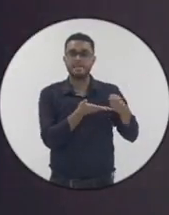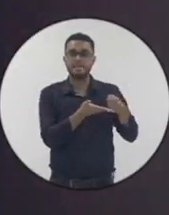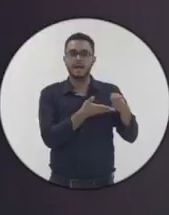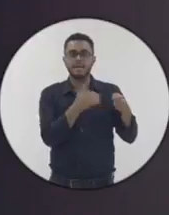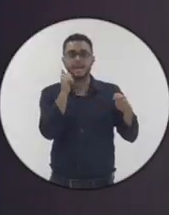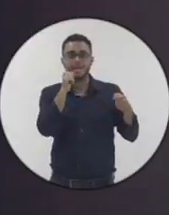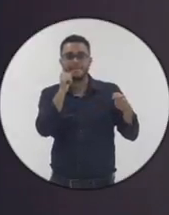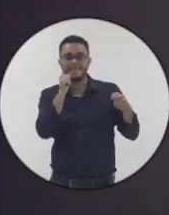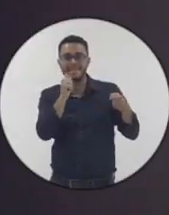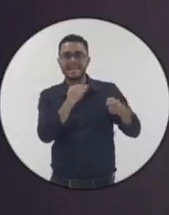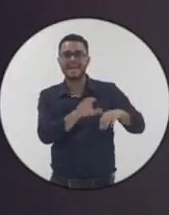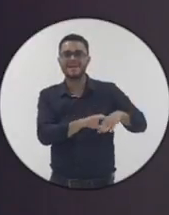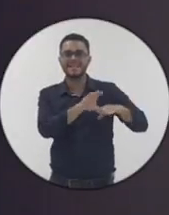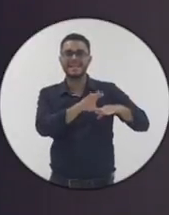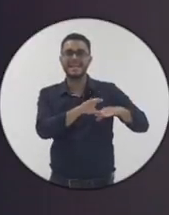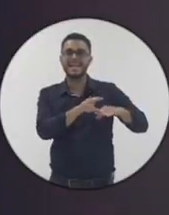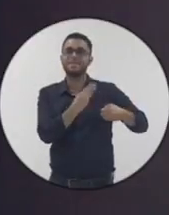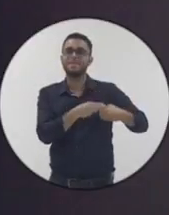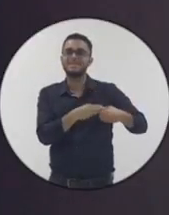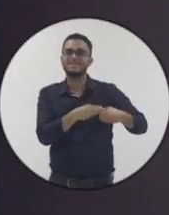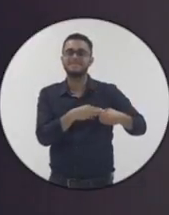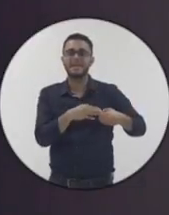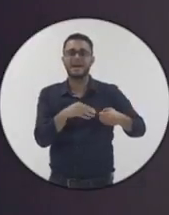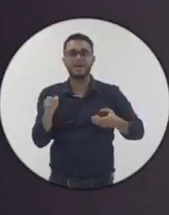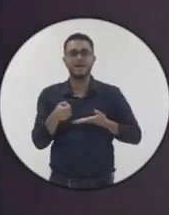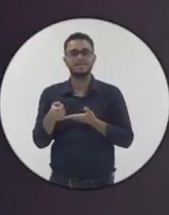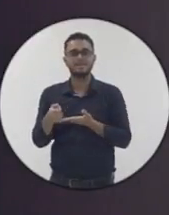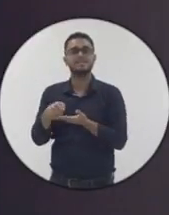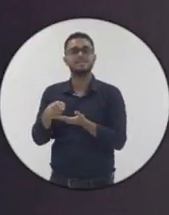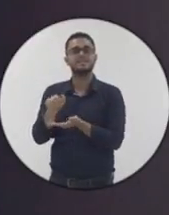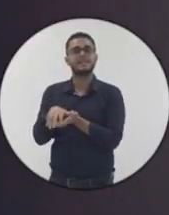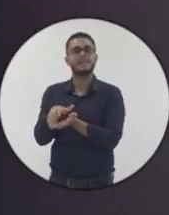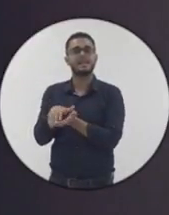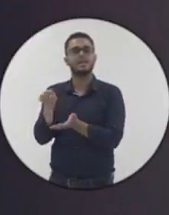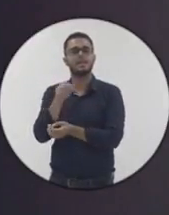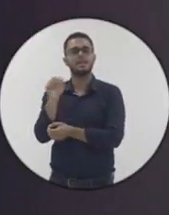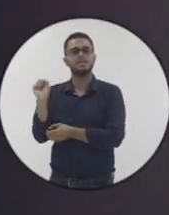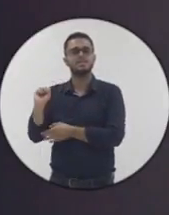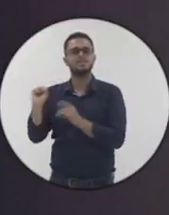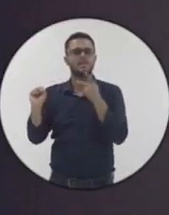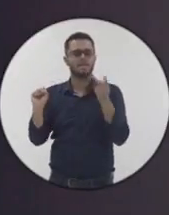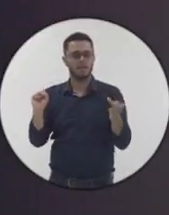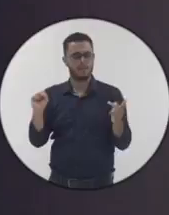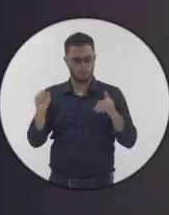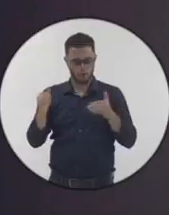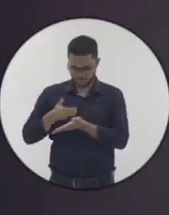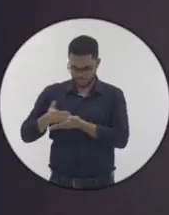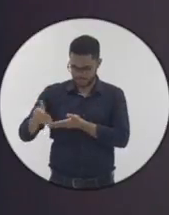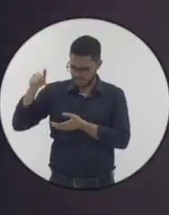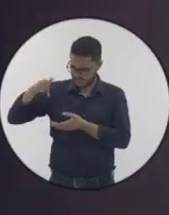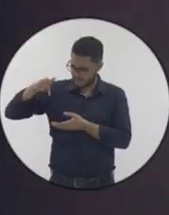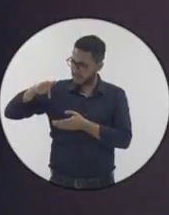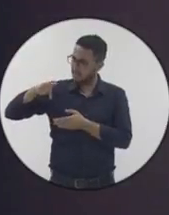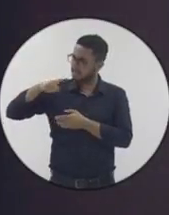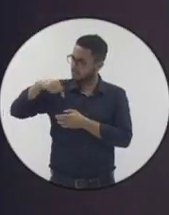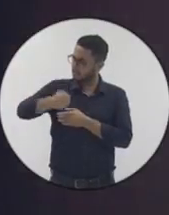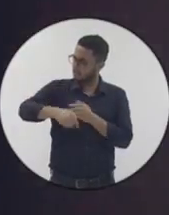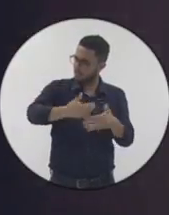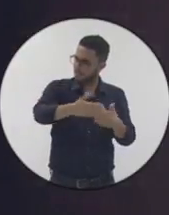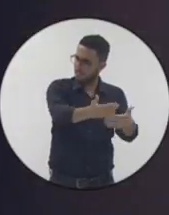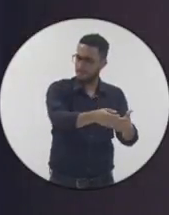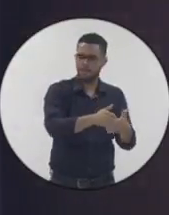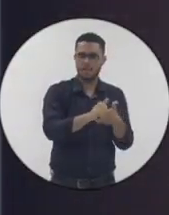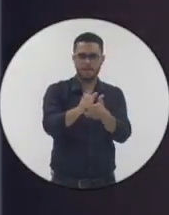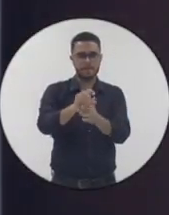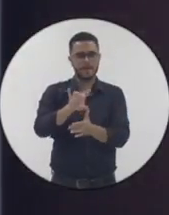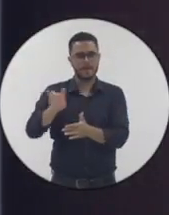menina é conselheira municipal da assistência em Aracaju. E a gente diz bem assim, vamos começar daqui a incidir programas especiais para levar o Cade